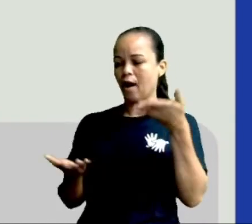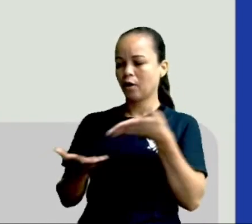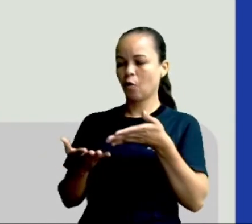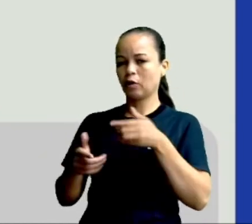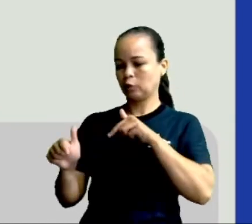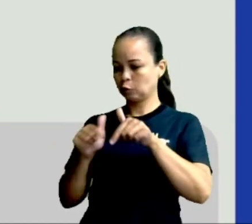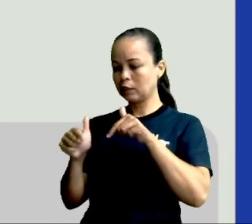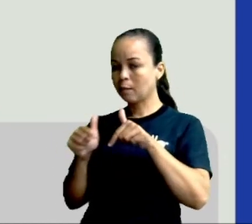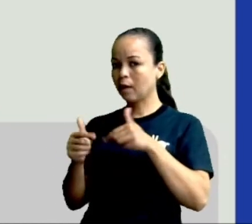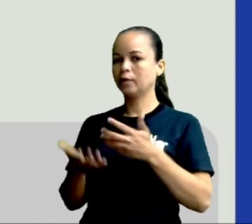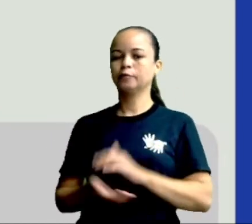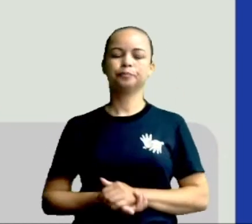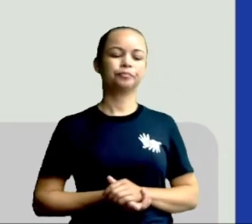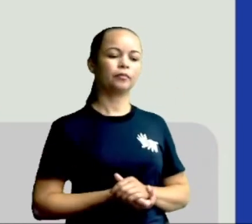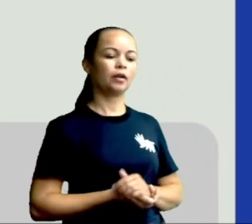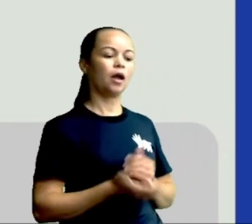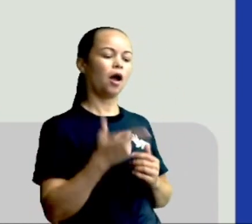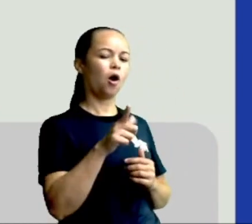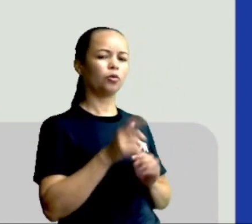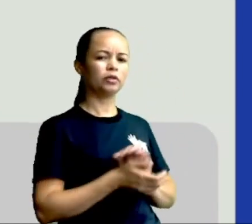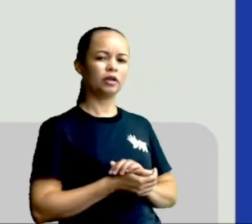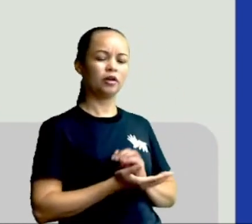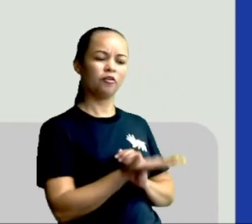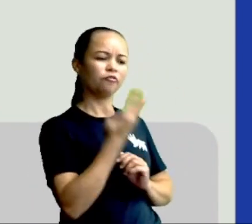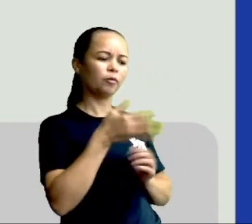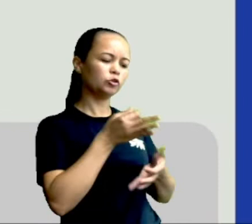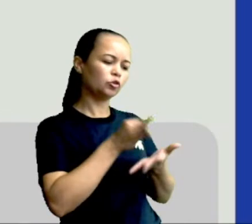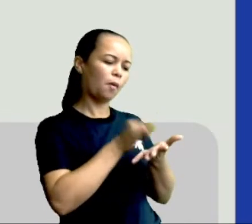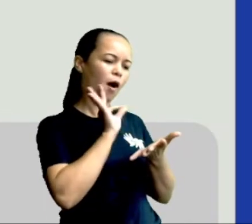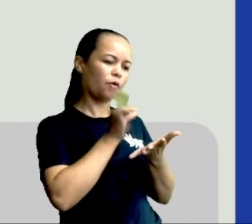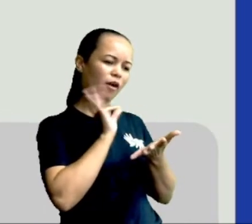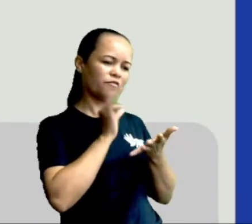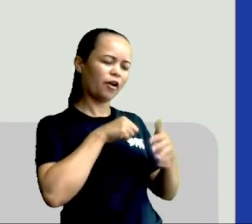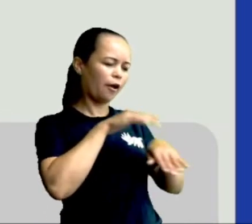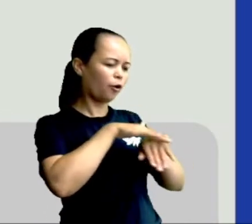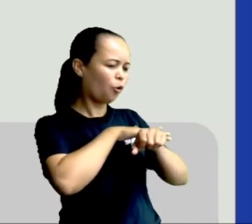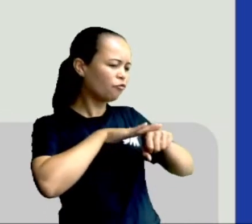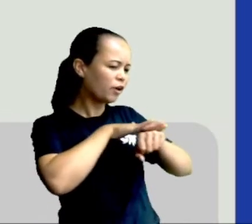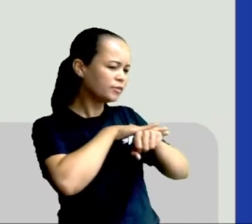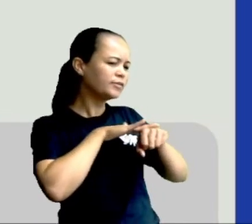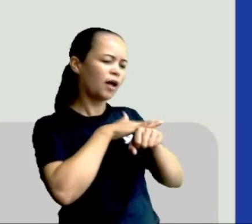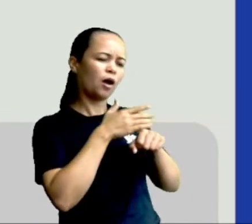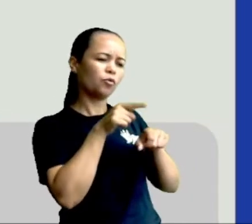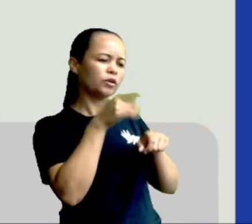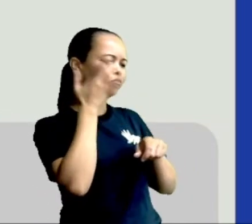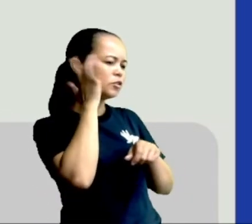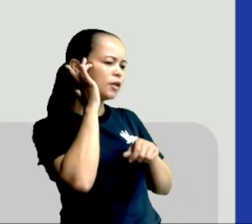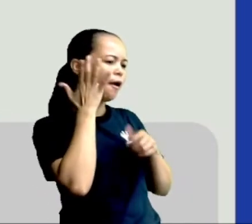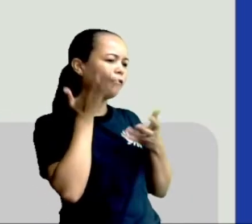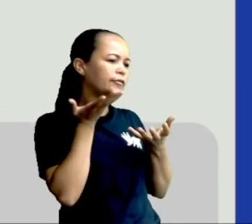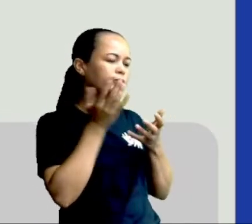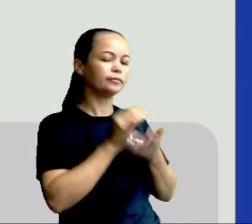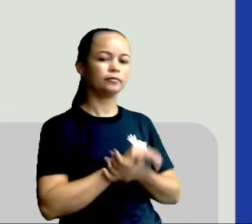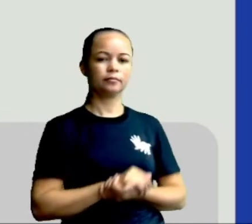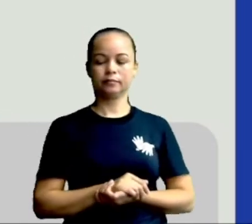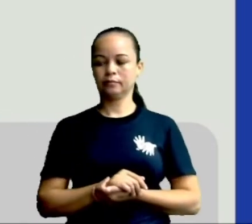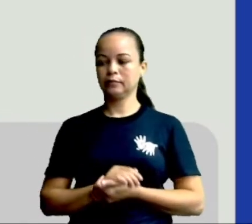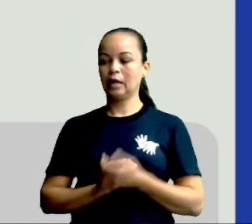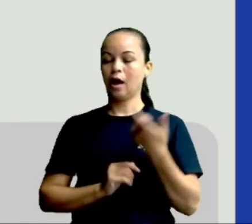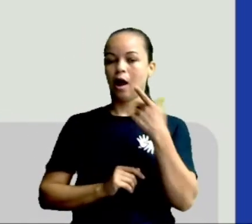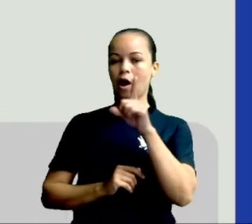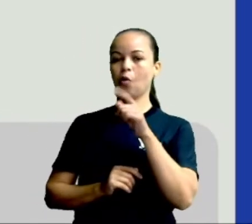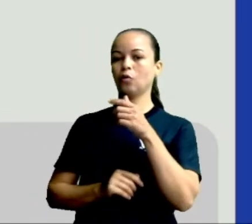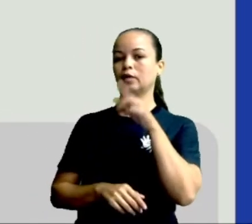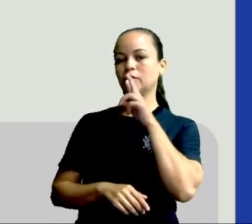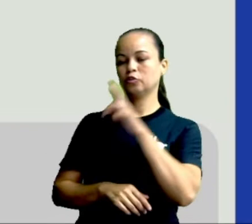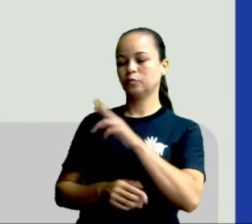trampo. Aí a outra amiga diz: vamos tomar um café, conversar, o que você acha? Aí a outra amiga